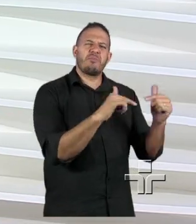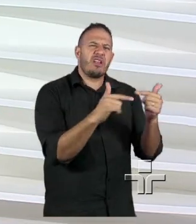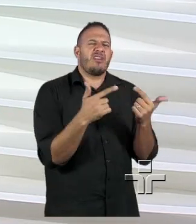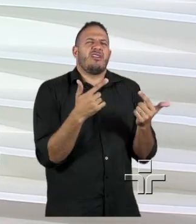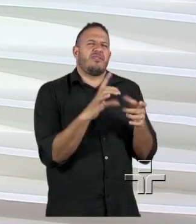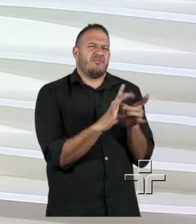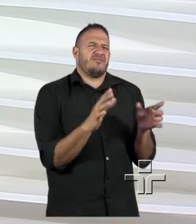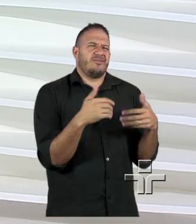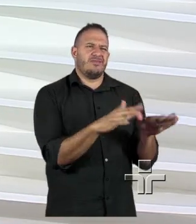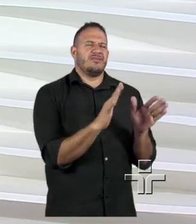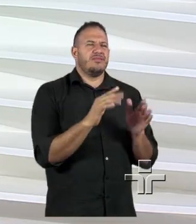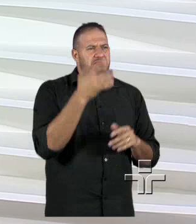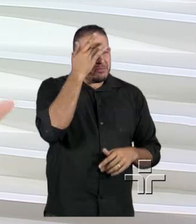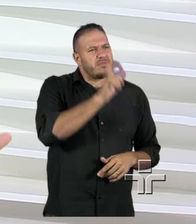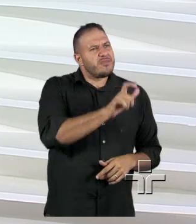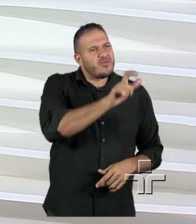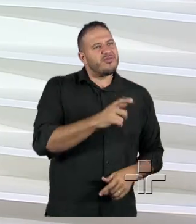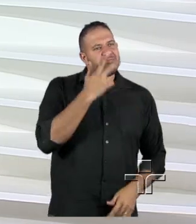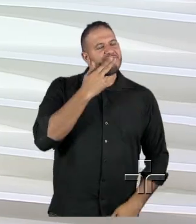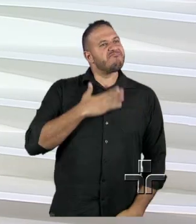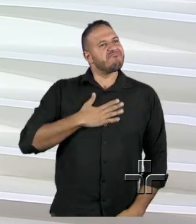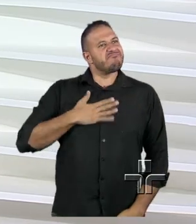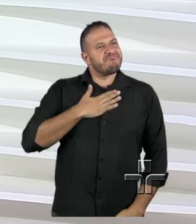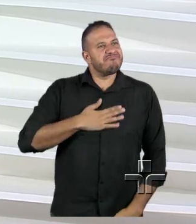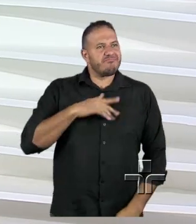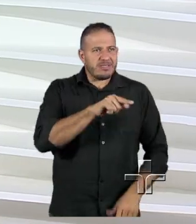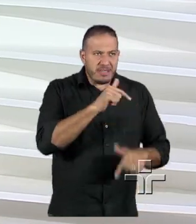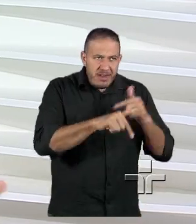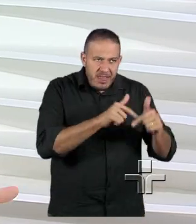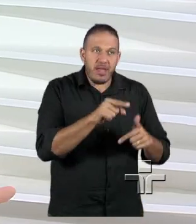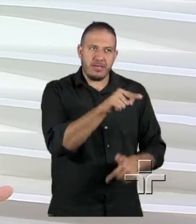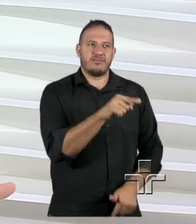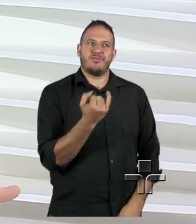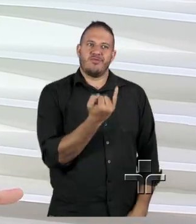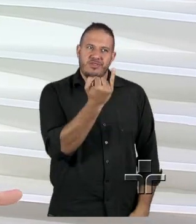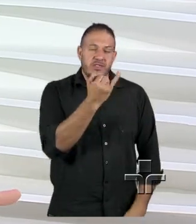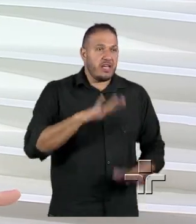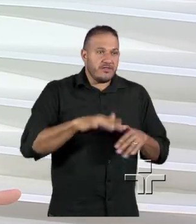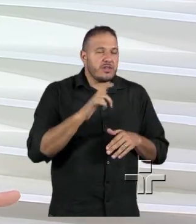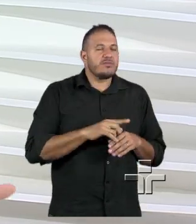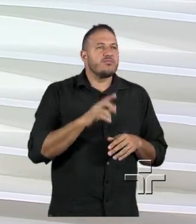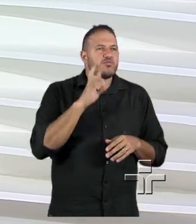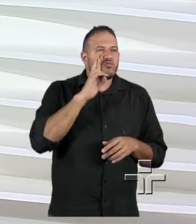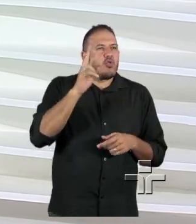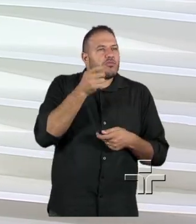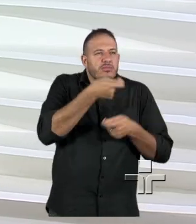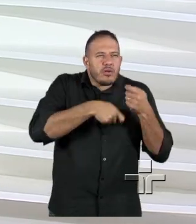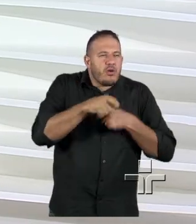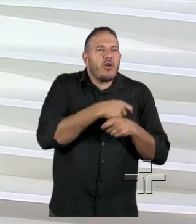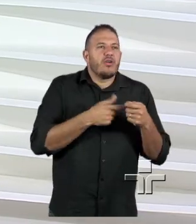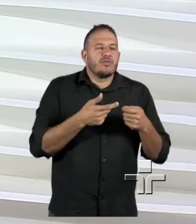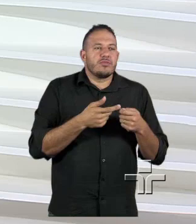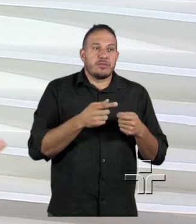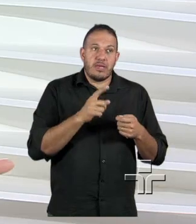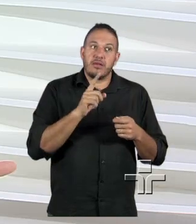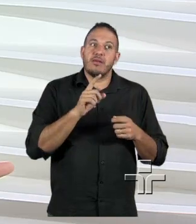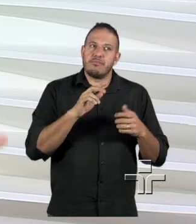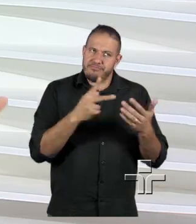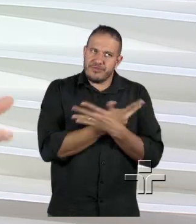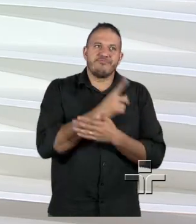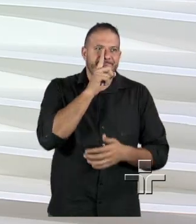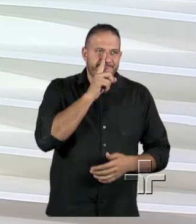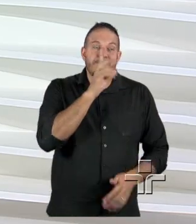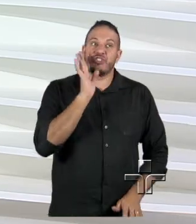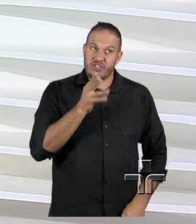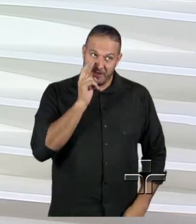e deixar as pessoas realmente se sentirem em casa é muito importante, porque às vezes um pequeno empresário ele pode correr o risco, eu já vi muito isso